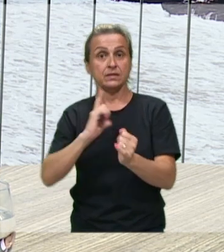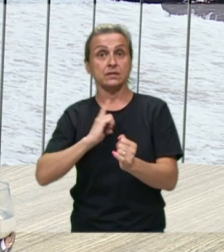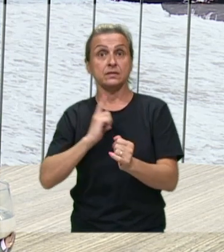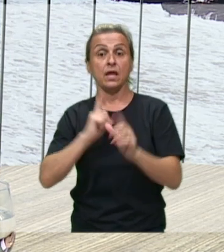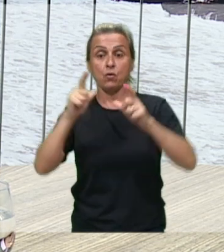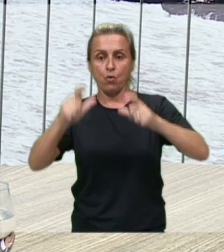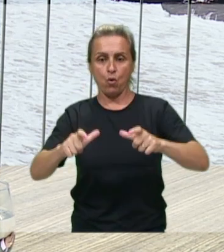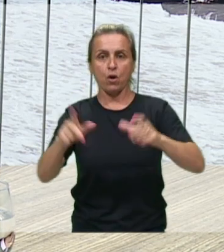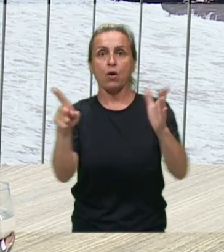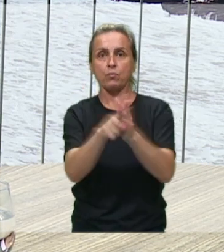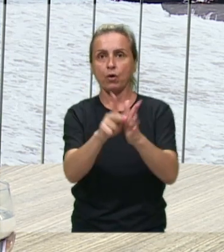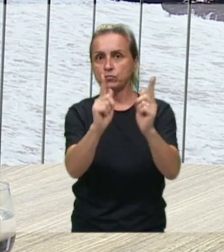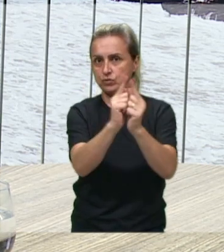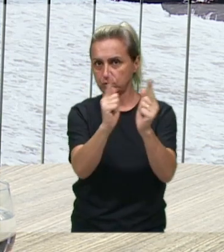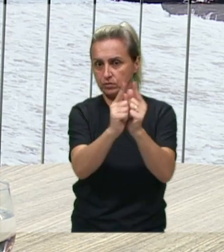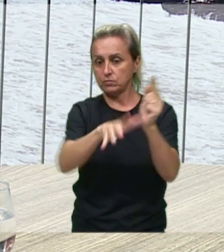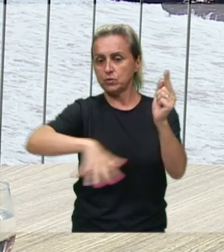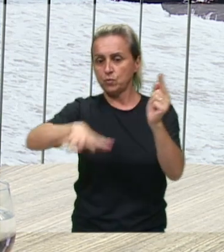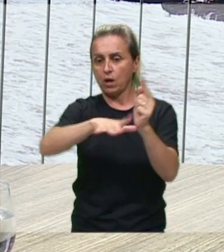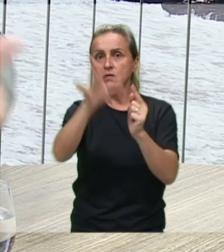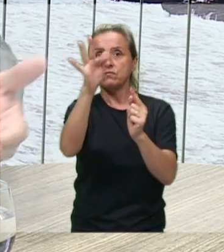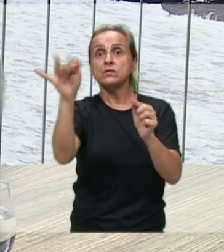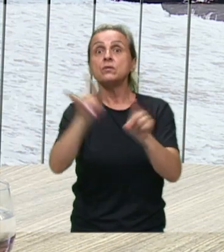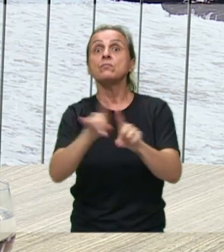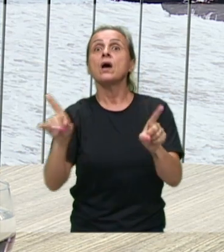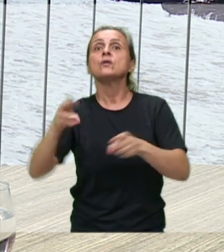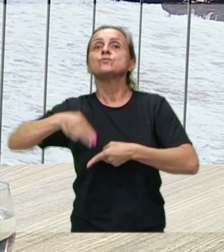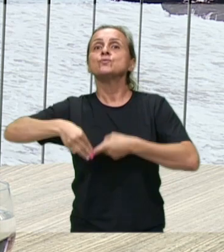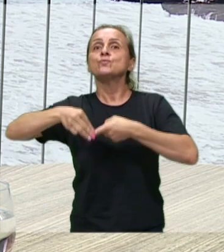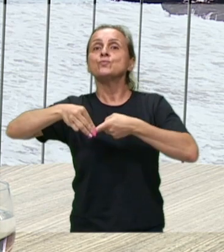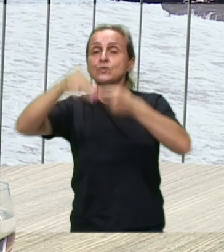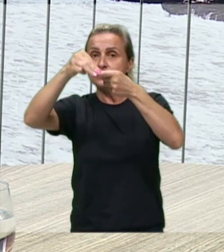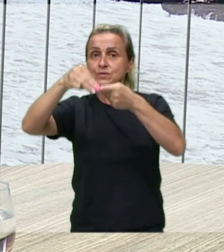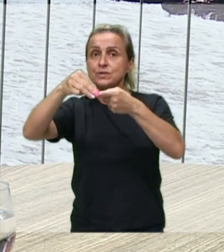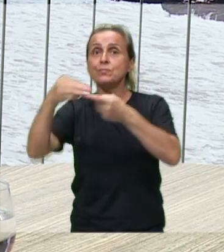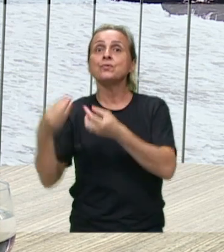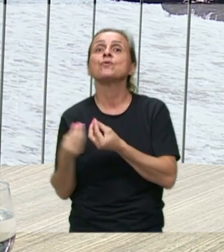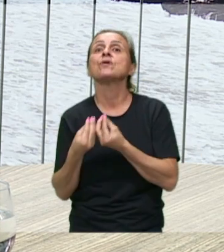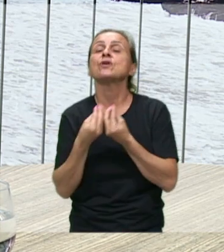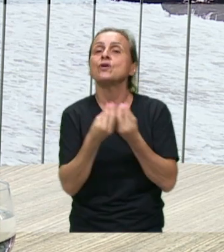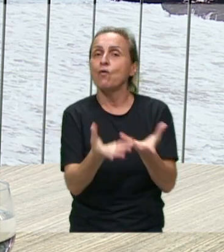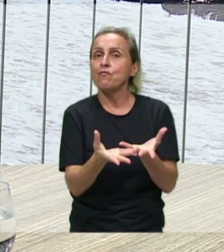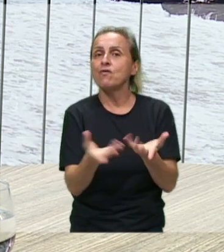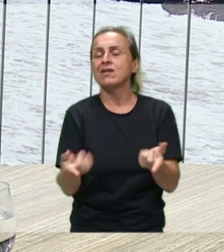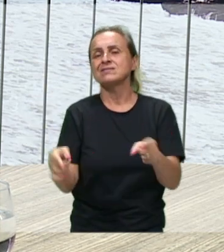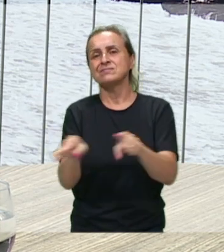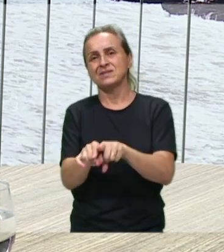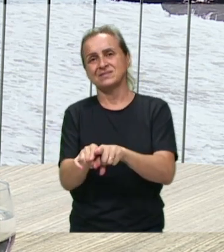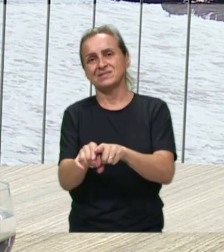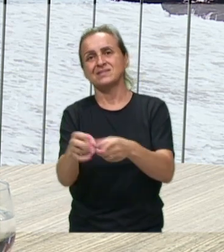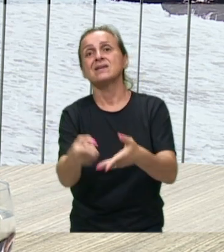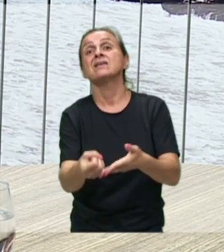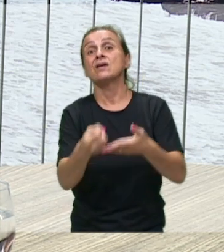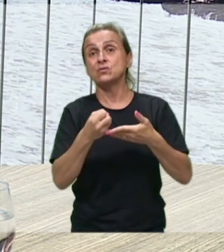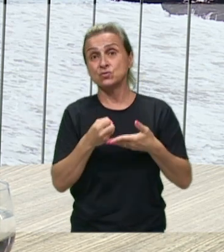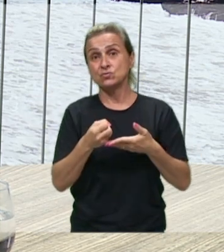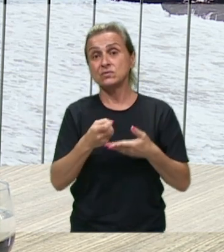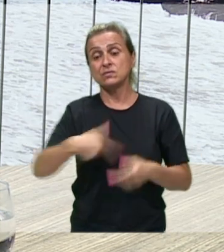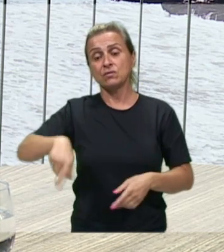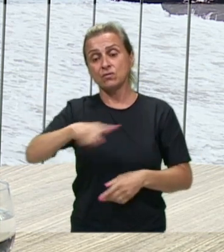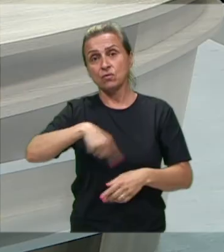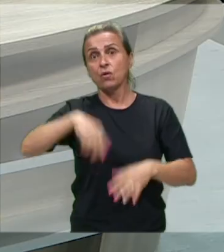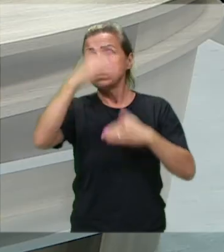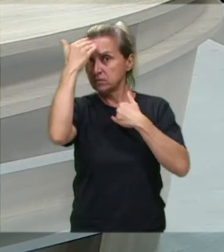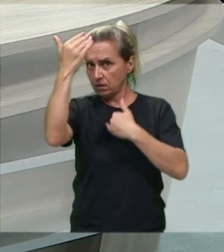uma área federal, mas o município que dá toda a parceria nesse sentido, que nos ajuda muito. Então, nós agradecemos, né,